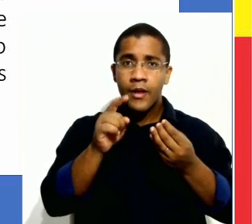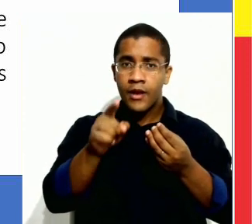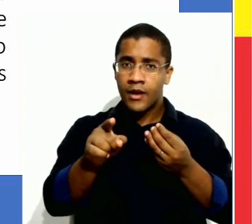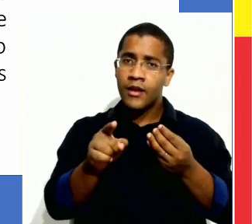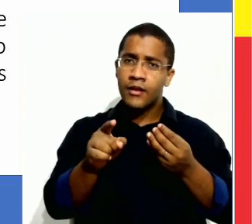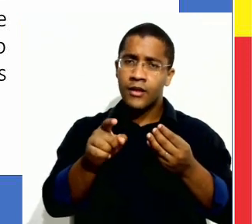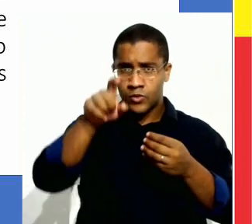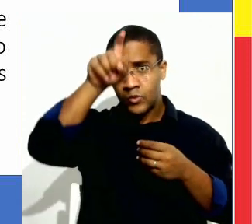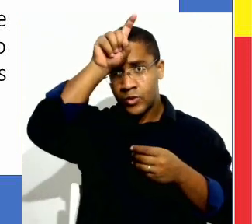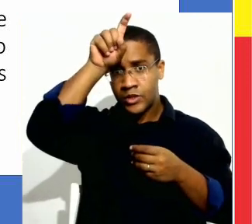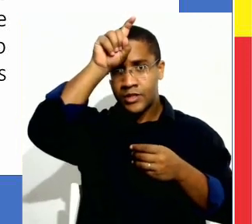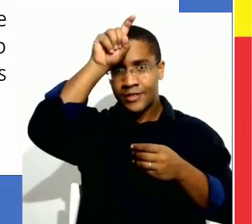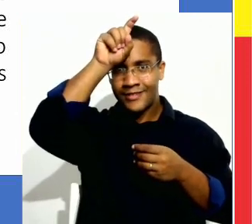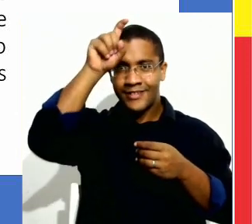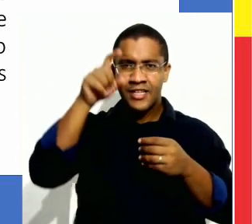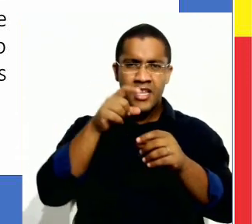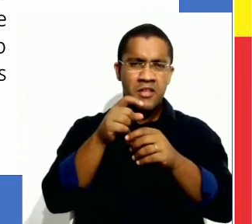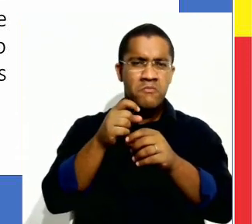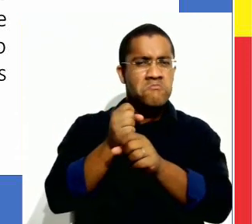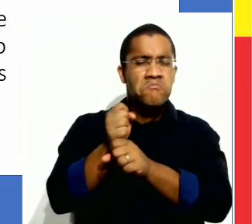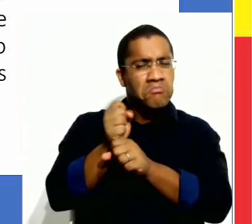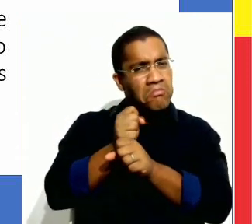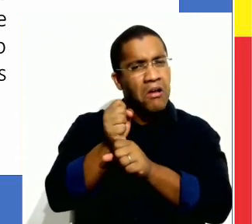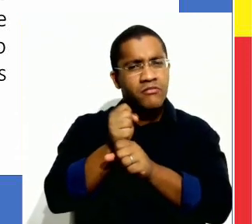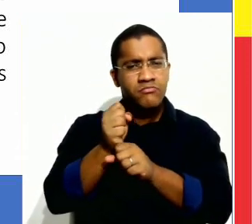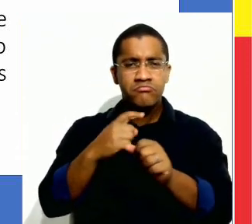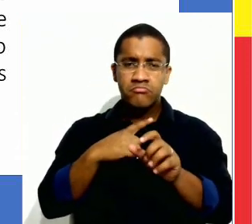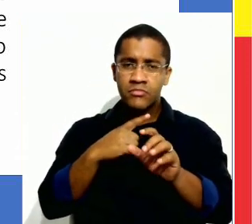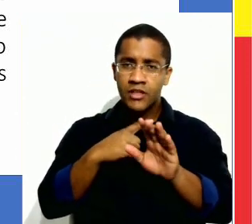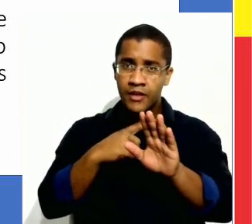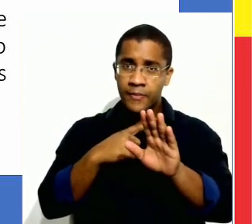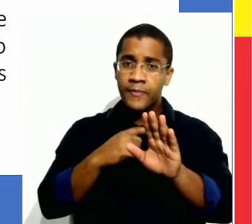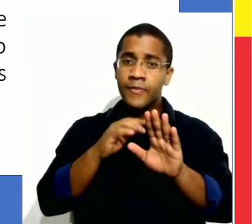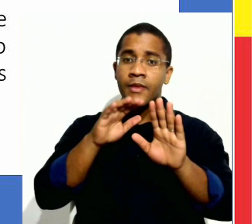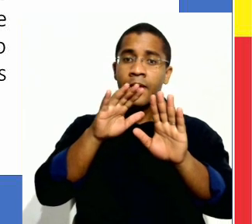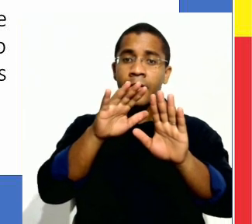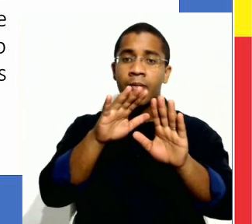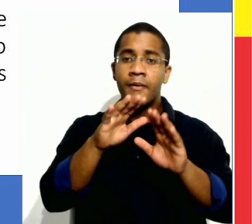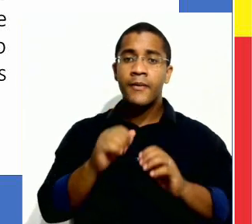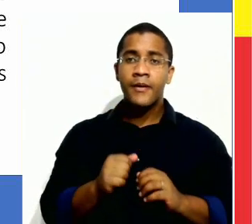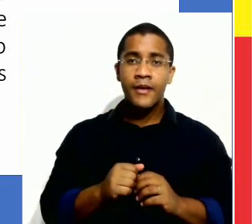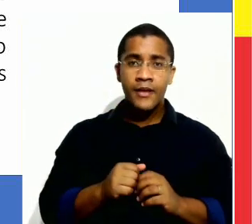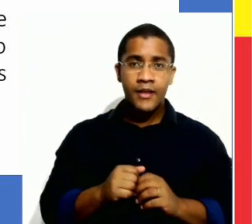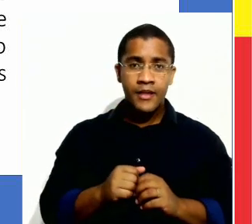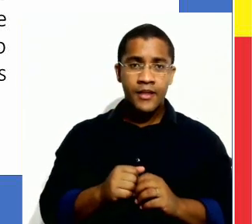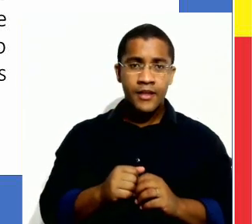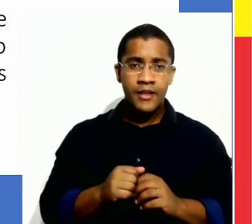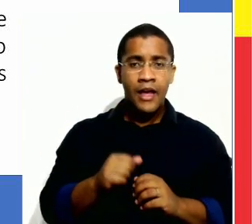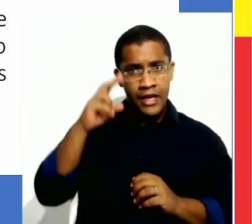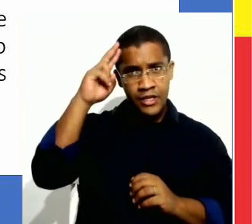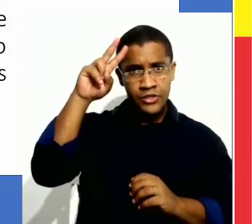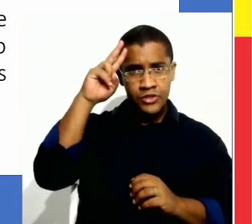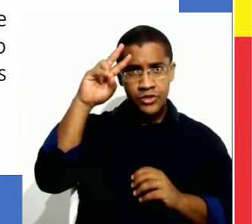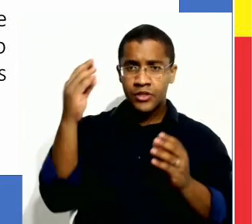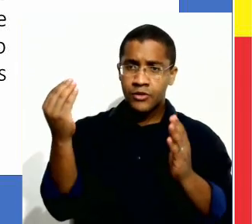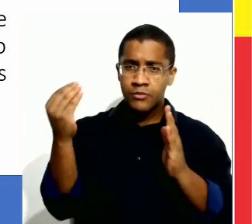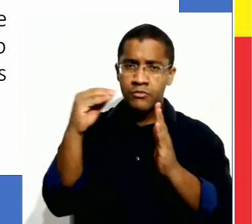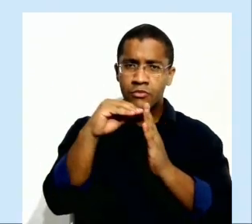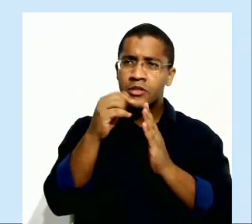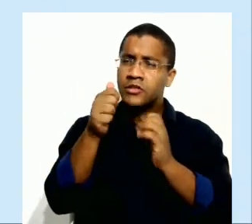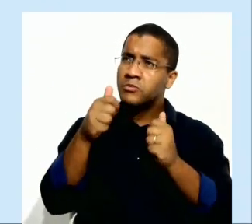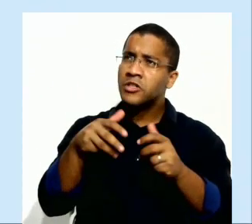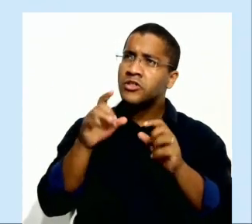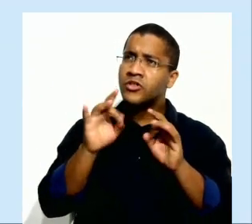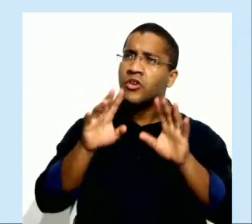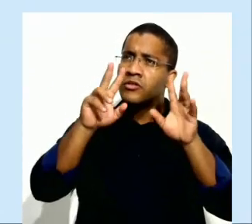o próprio Egito por algumas décadas, mas que a história esqueceu, a história não fala.